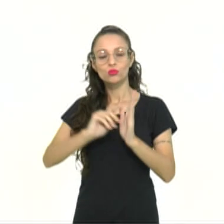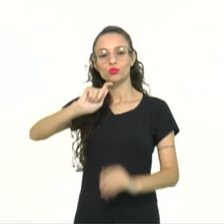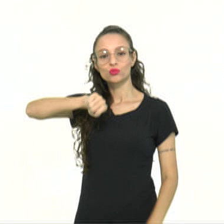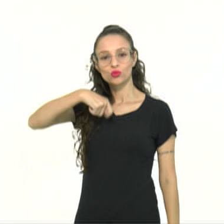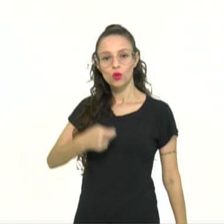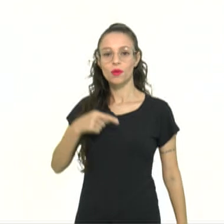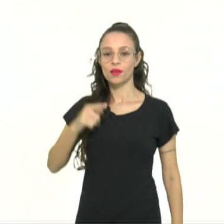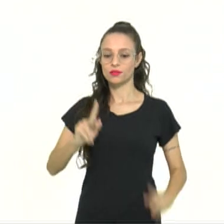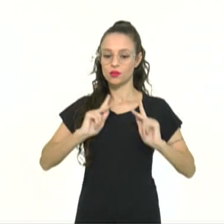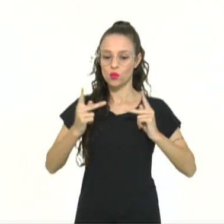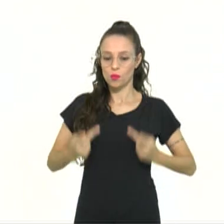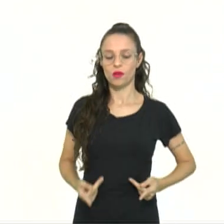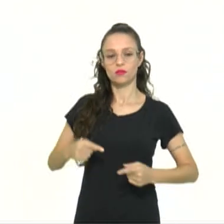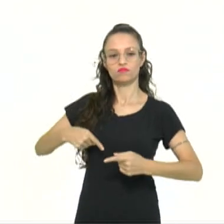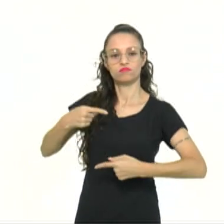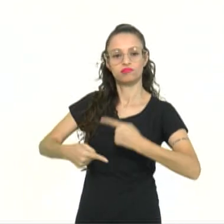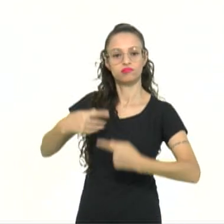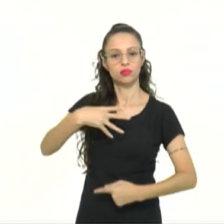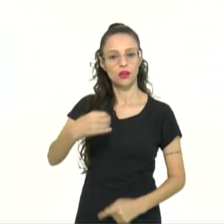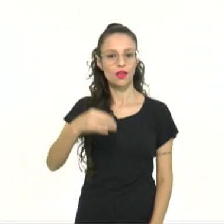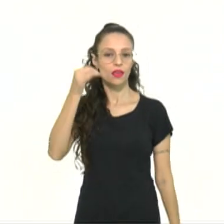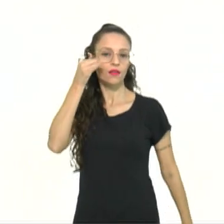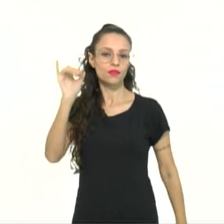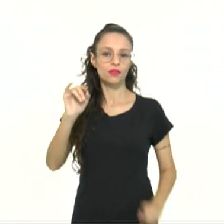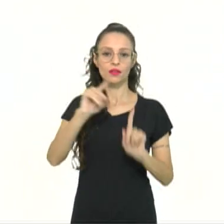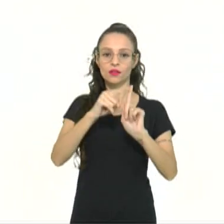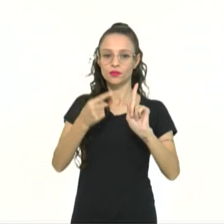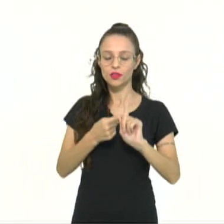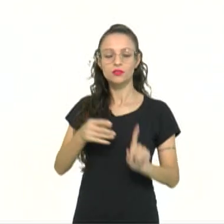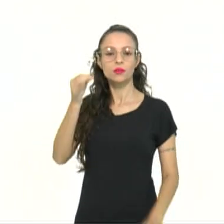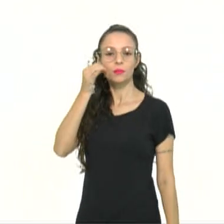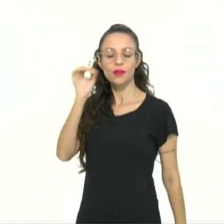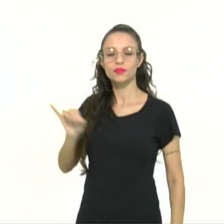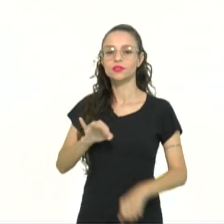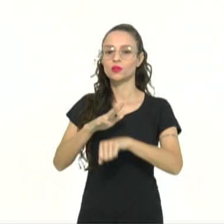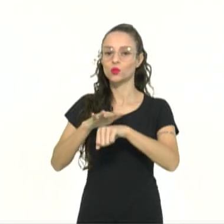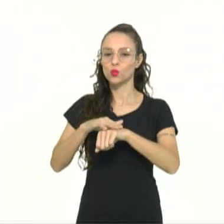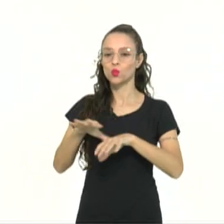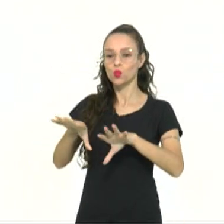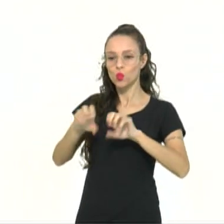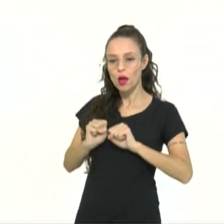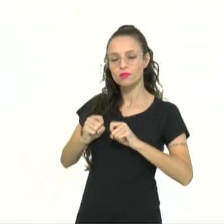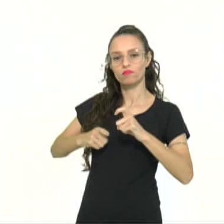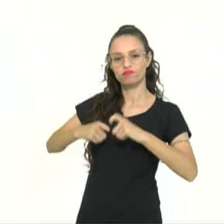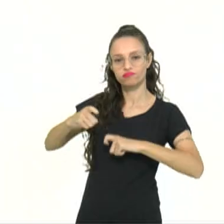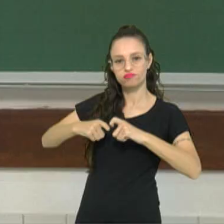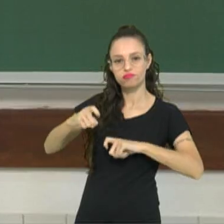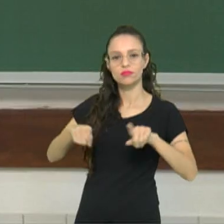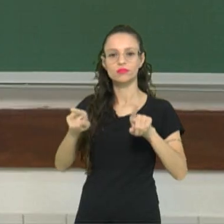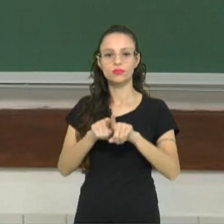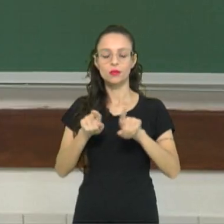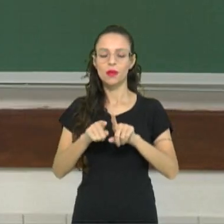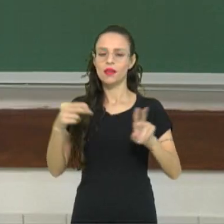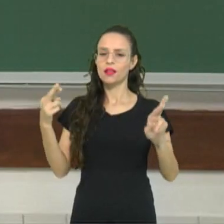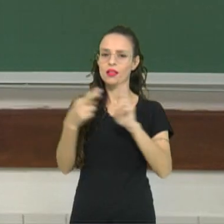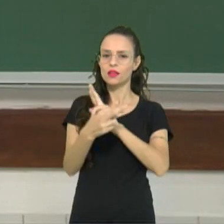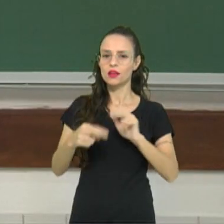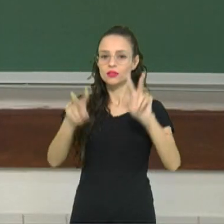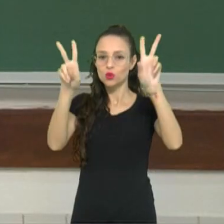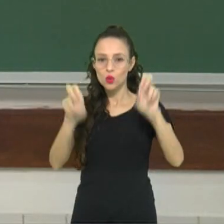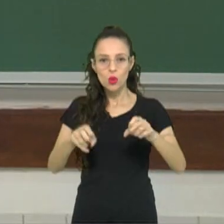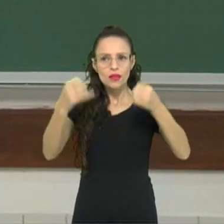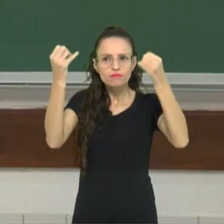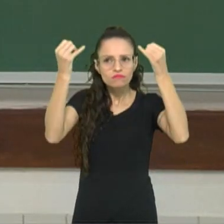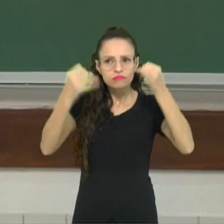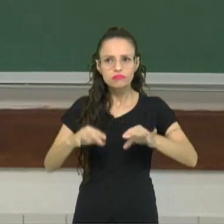a contracepção, prevenção a essas doenças, né? De um modo relacionando esses assuntos, não assim tecnicamente, dando definições,